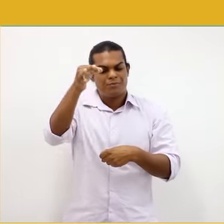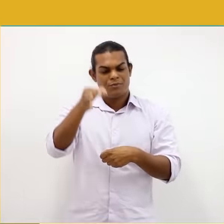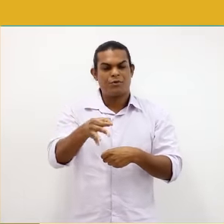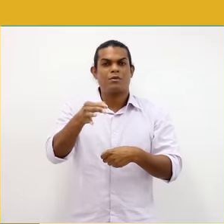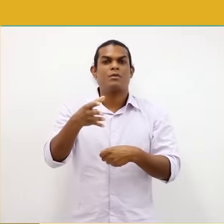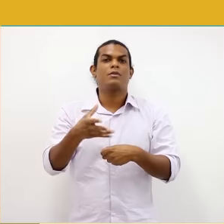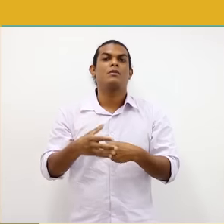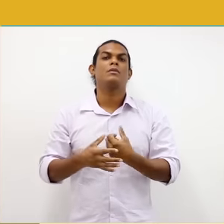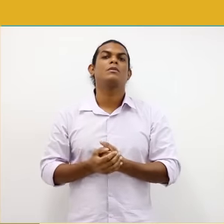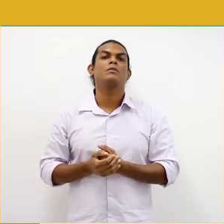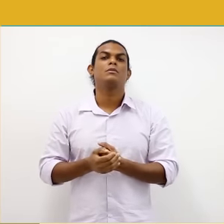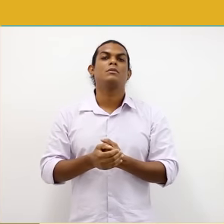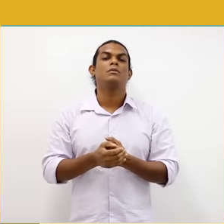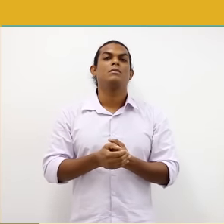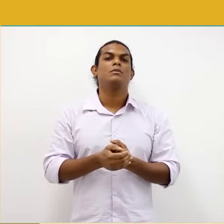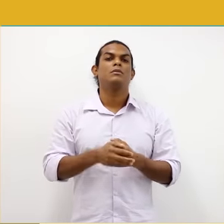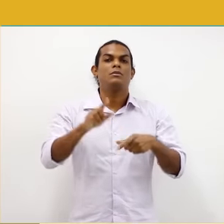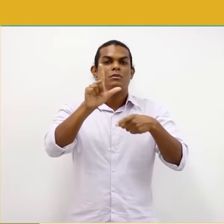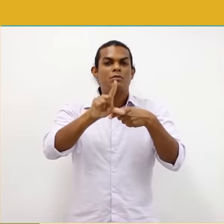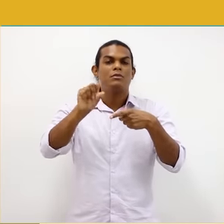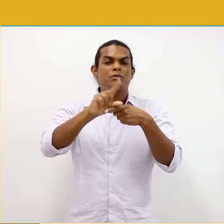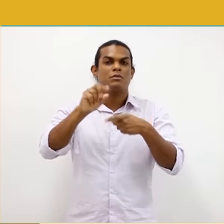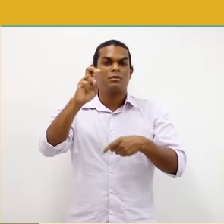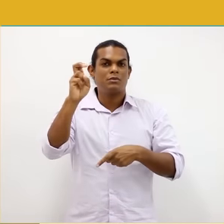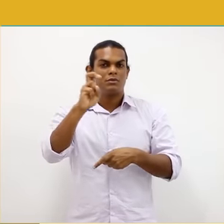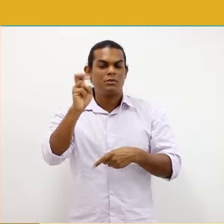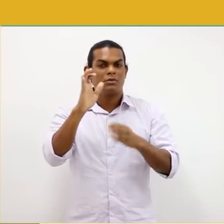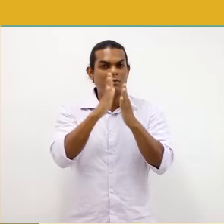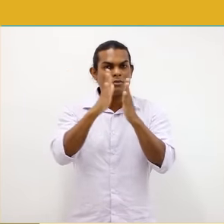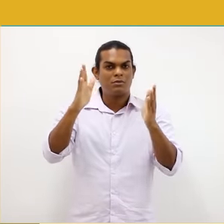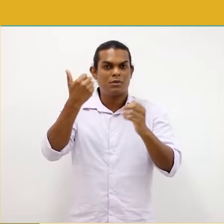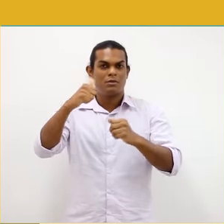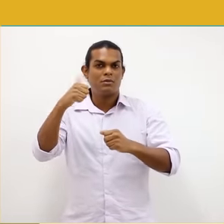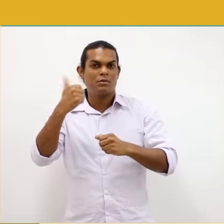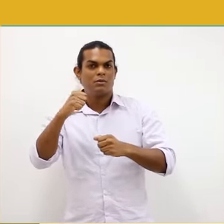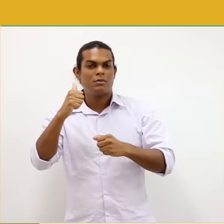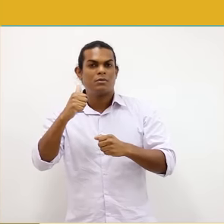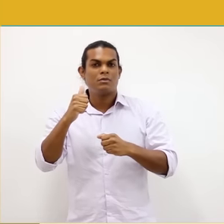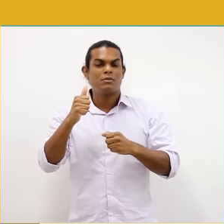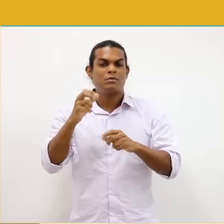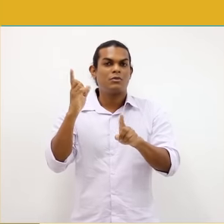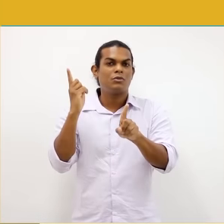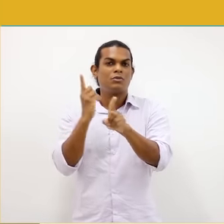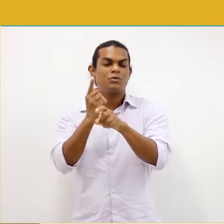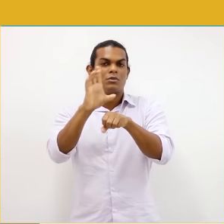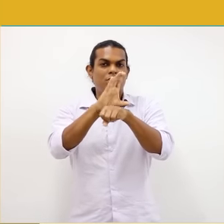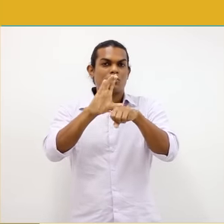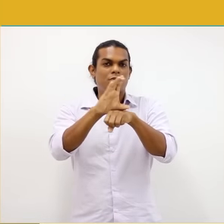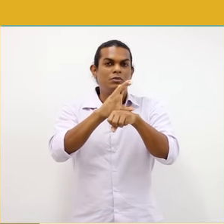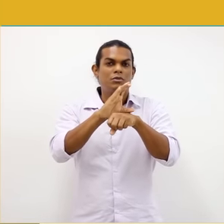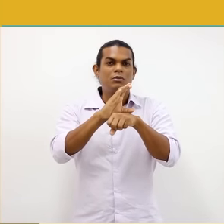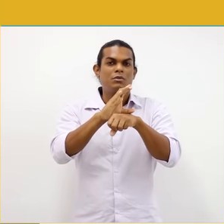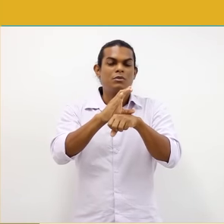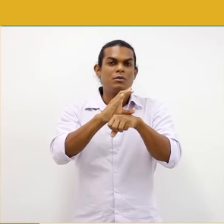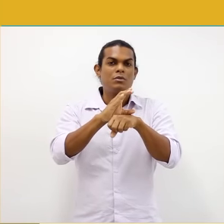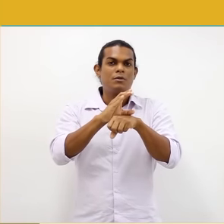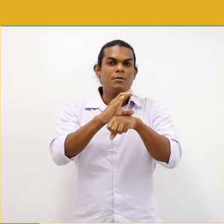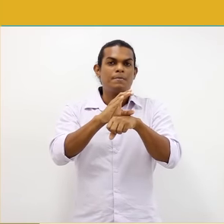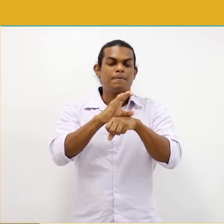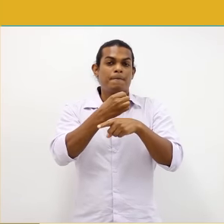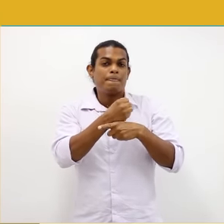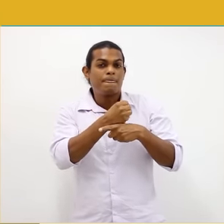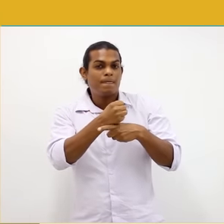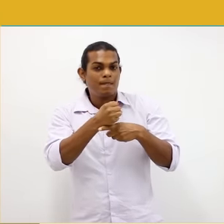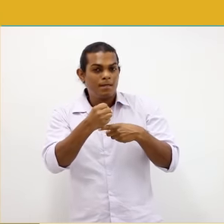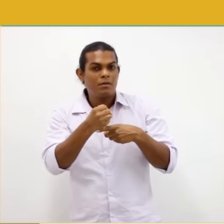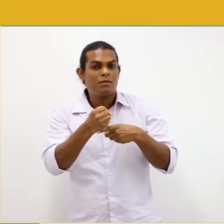inciso 5 do parágrafo 1º, nós encontraremos nesse dispositivo constitucional o que diz: para assegurar a